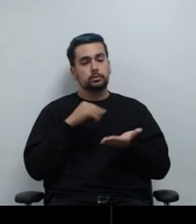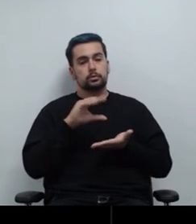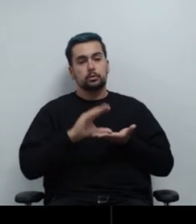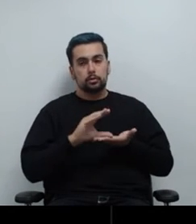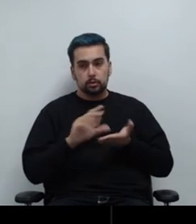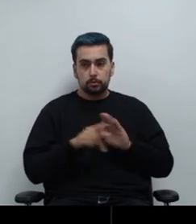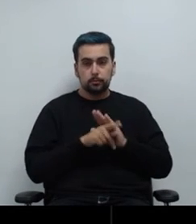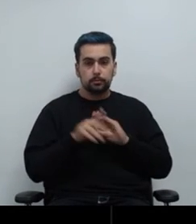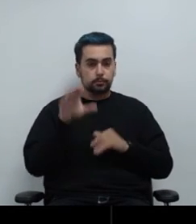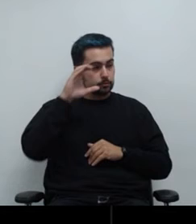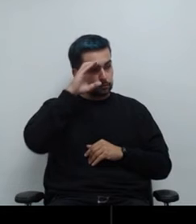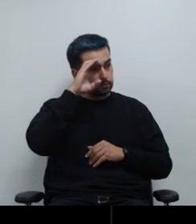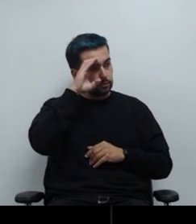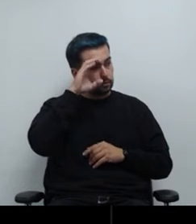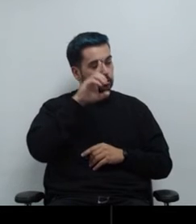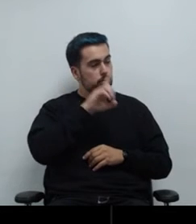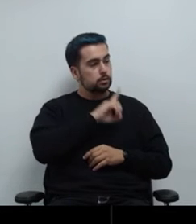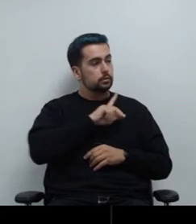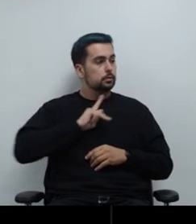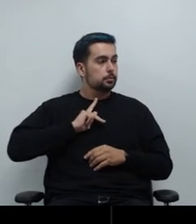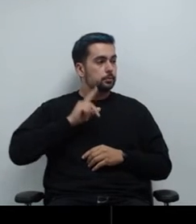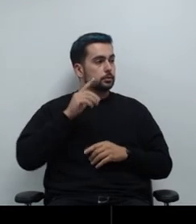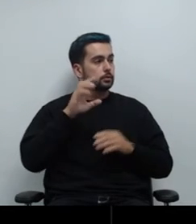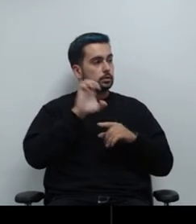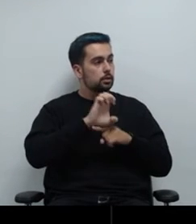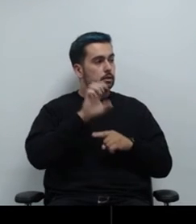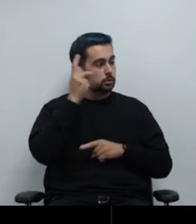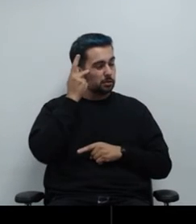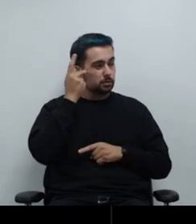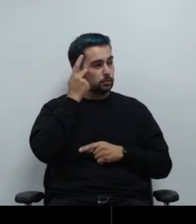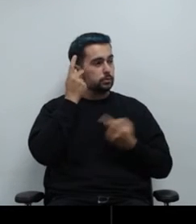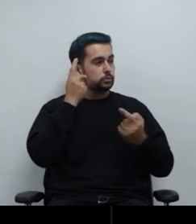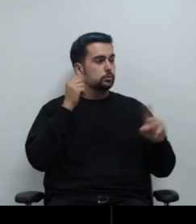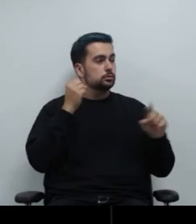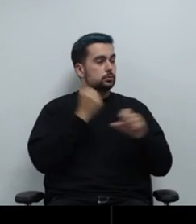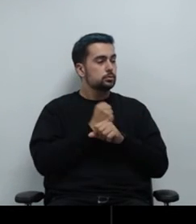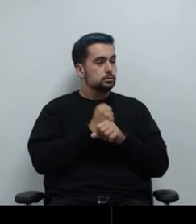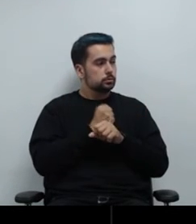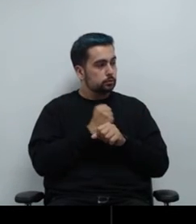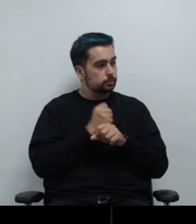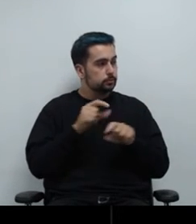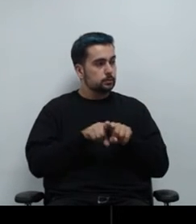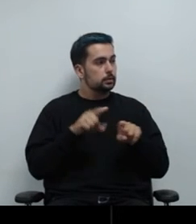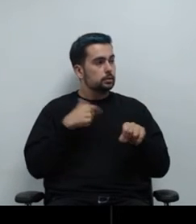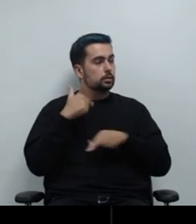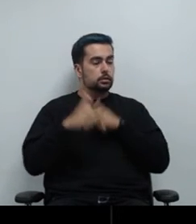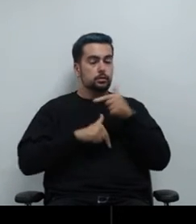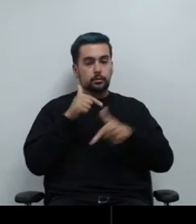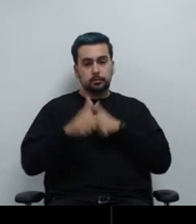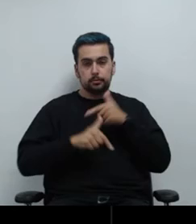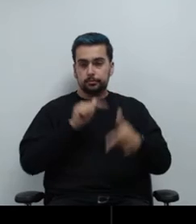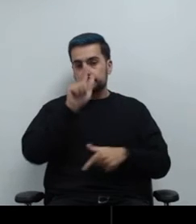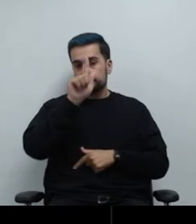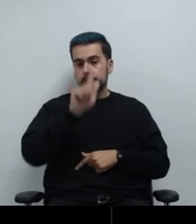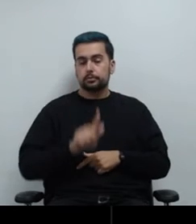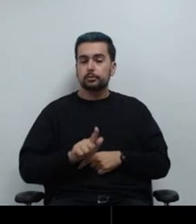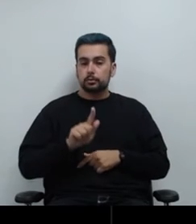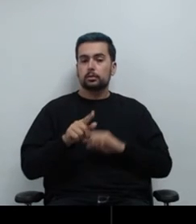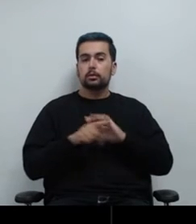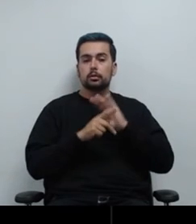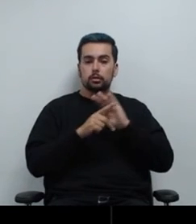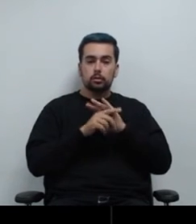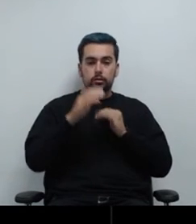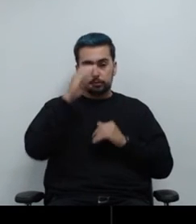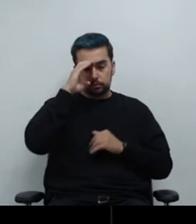da ouvidoria da Defensoria Pública do Estado de São Paulo nos últimos anos. Estive trabalhando na gestão do ouvidor